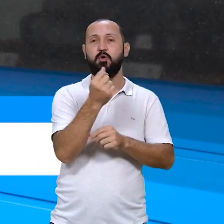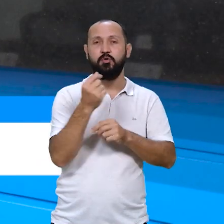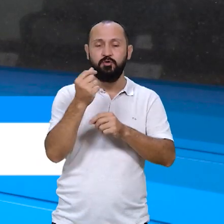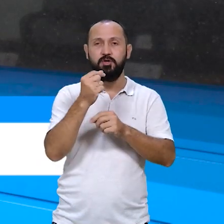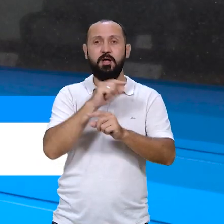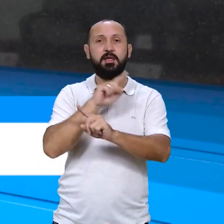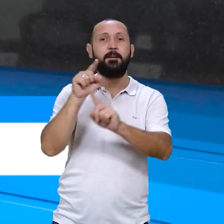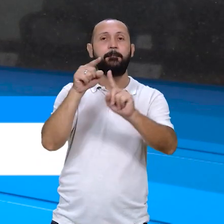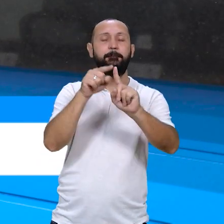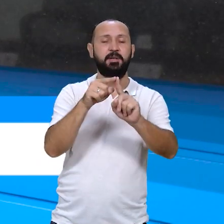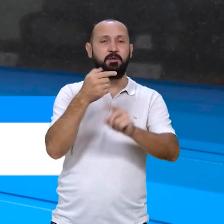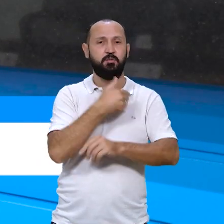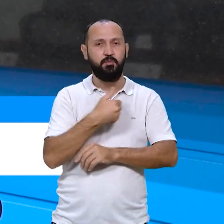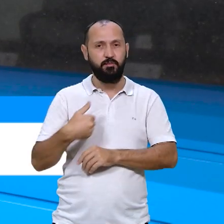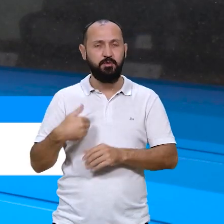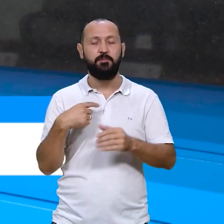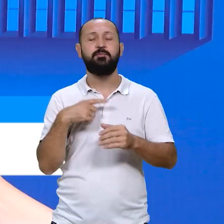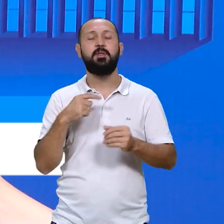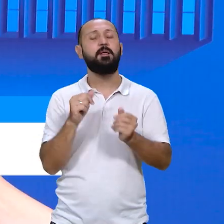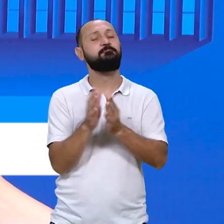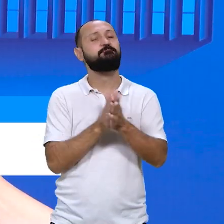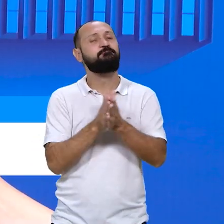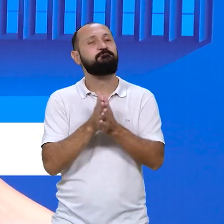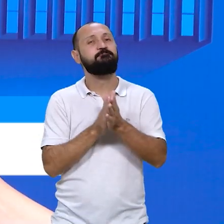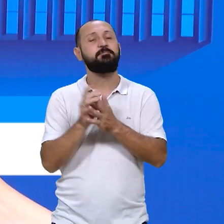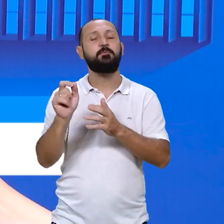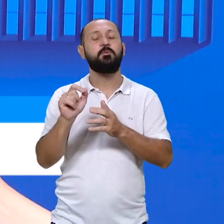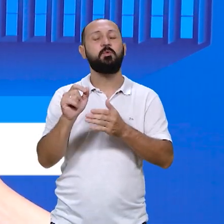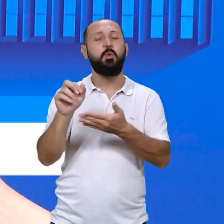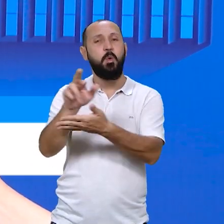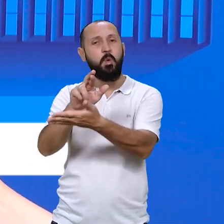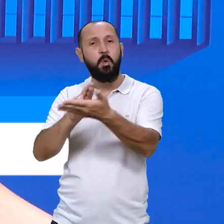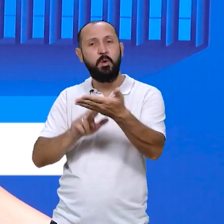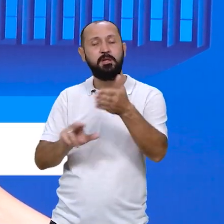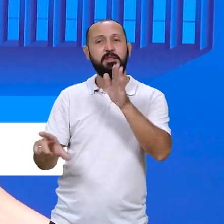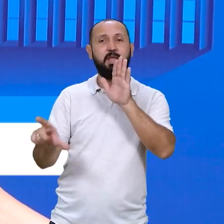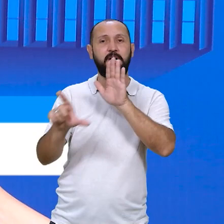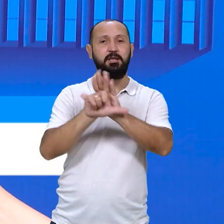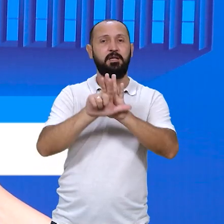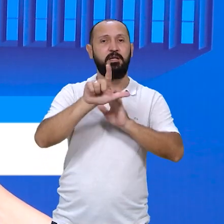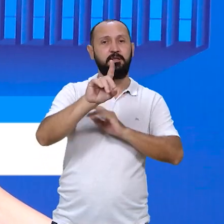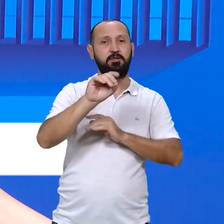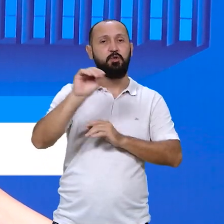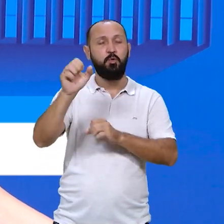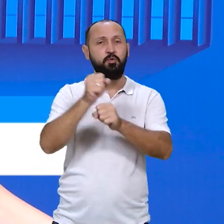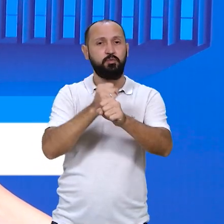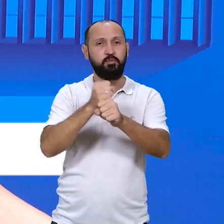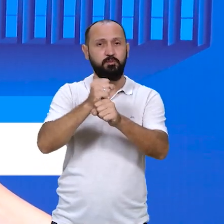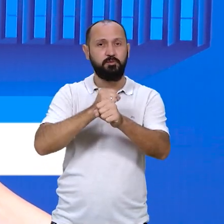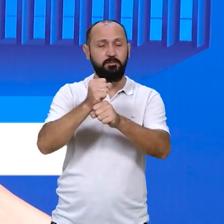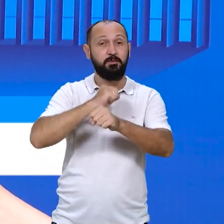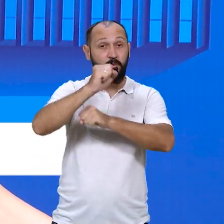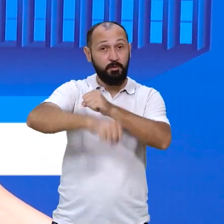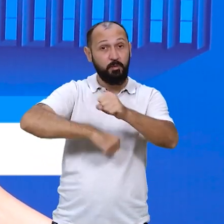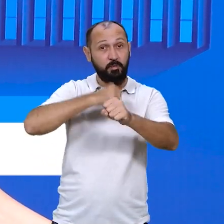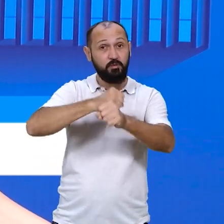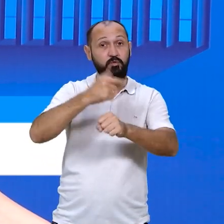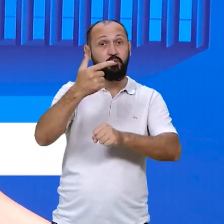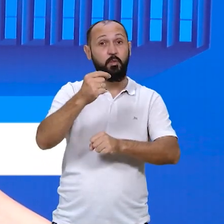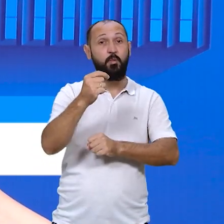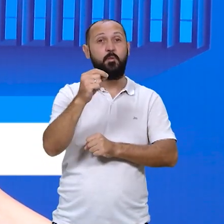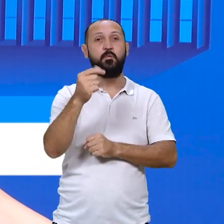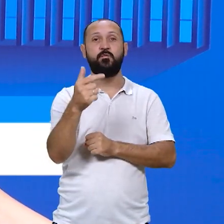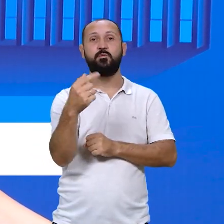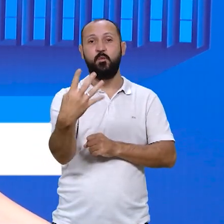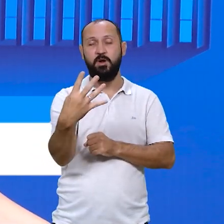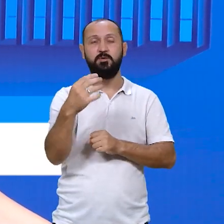o orçamento e as metas do governo. Nós temos a expectativa da relatoria da Lei Orçamentária Anual para